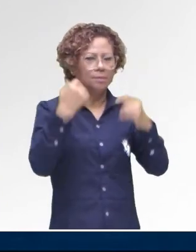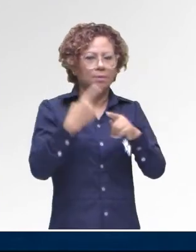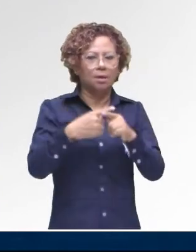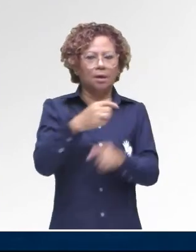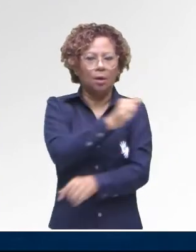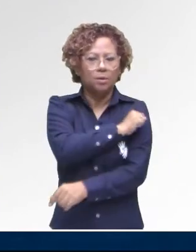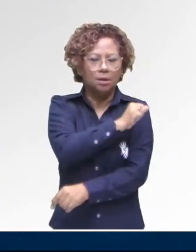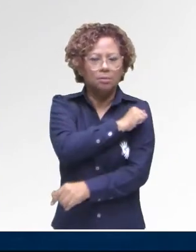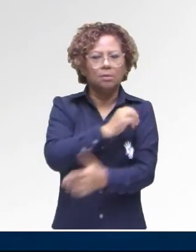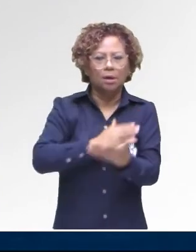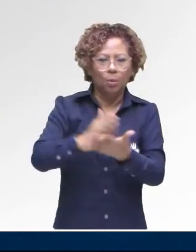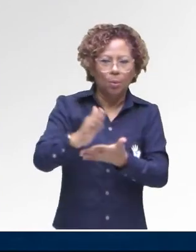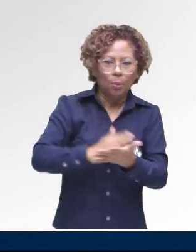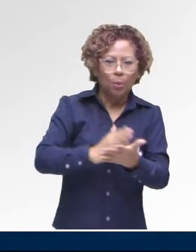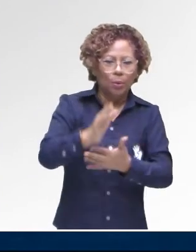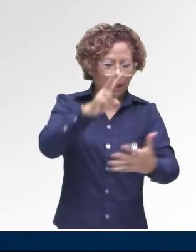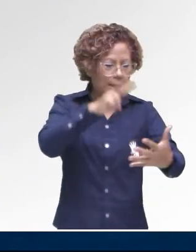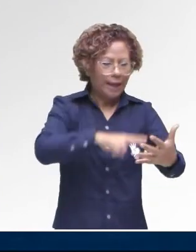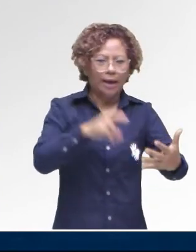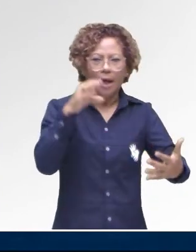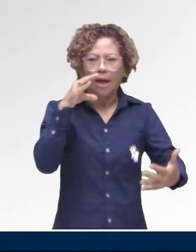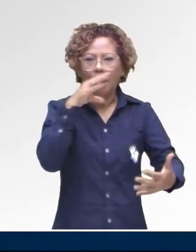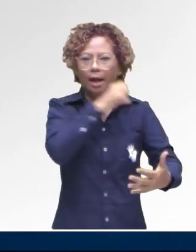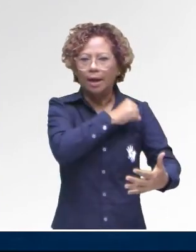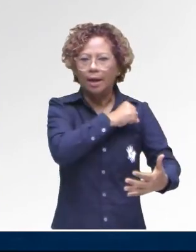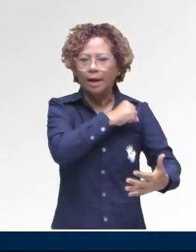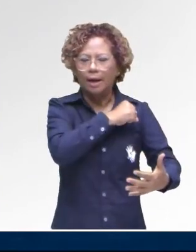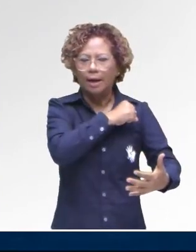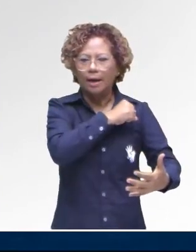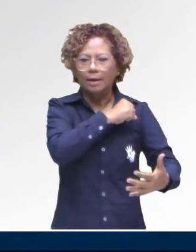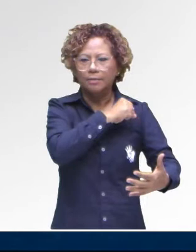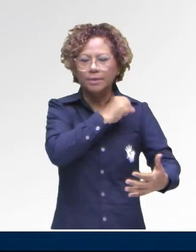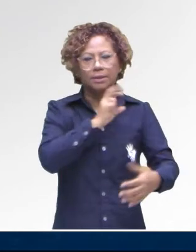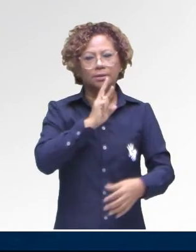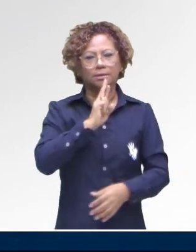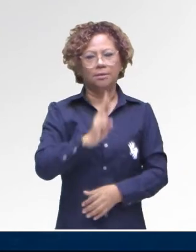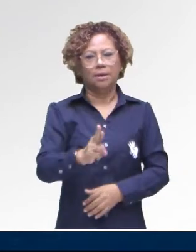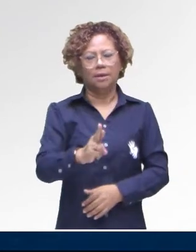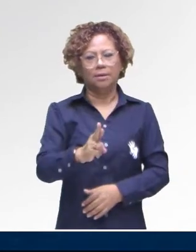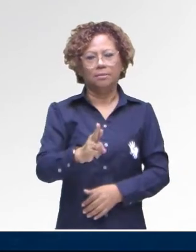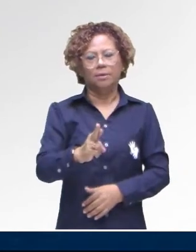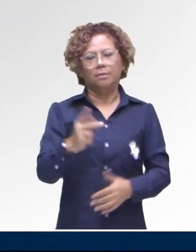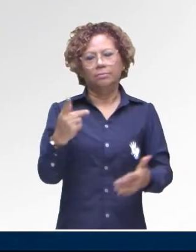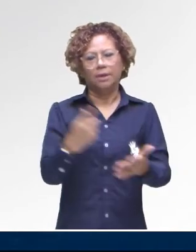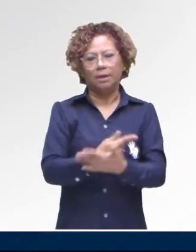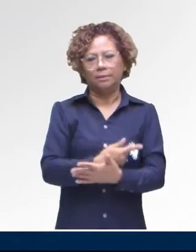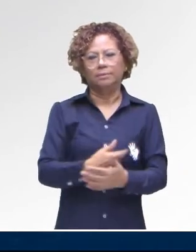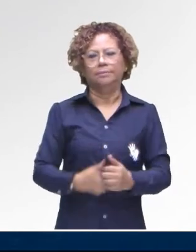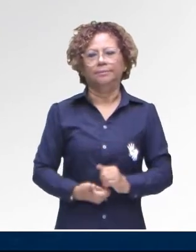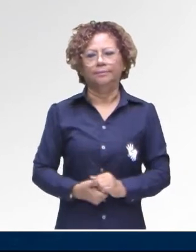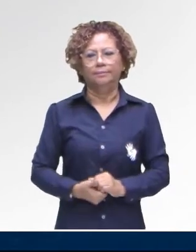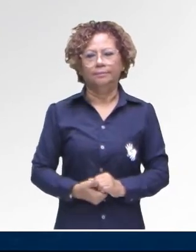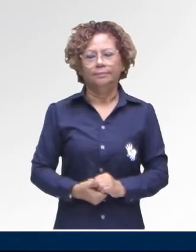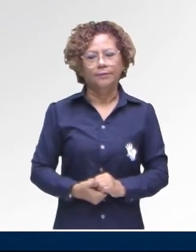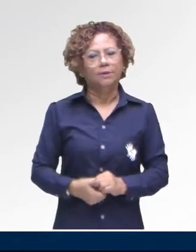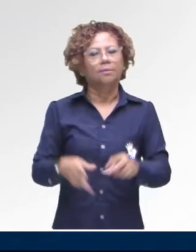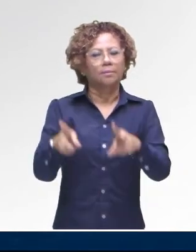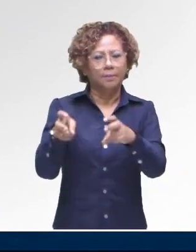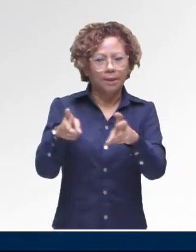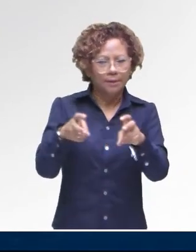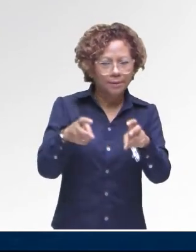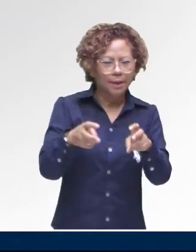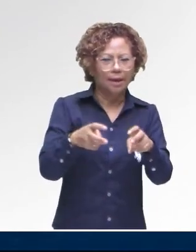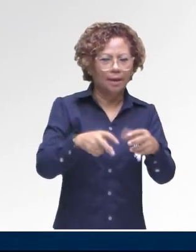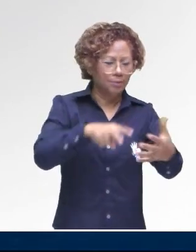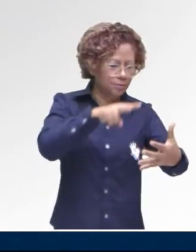fazem a leitura rapidamente, né? E veem como a outra foi correta, né? E faz a leitura